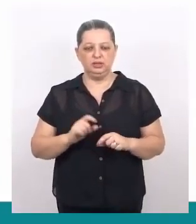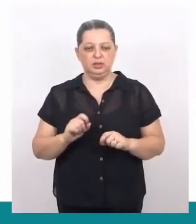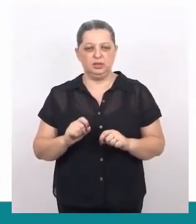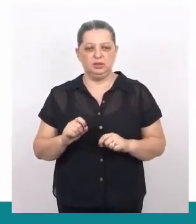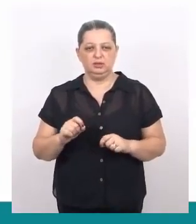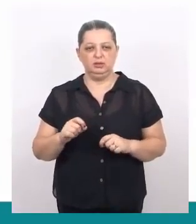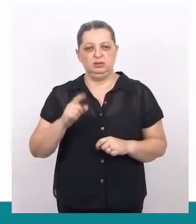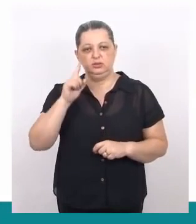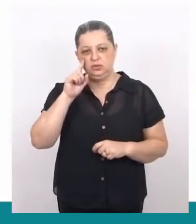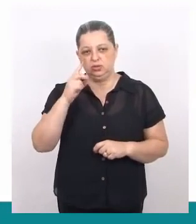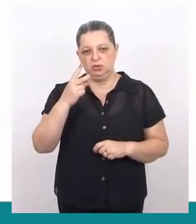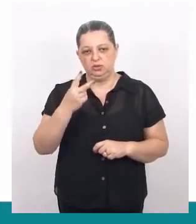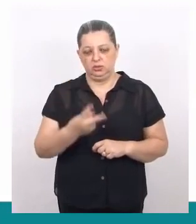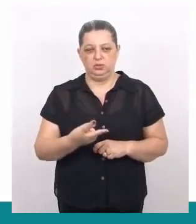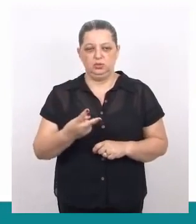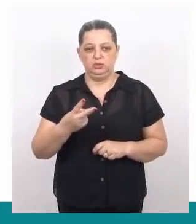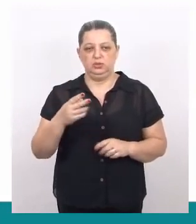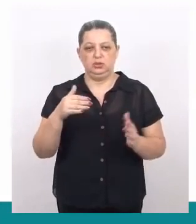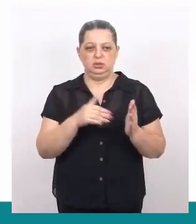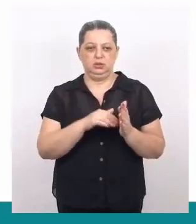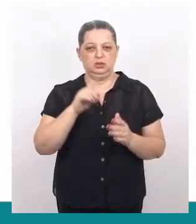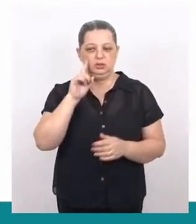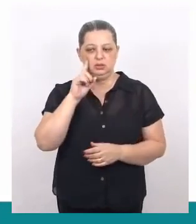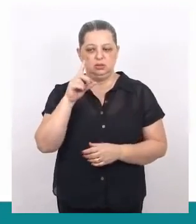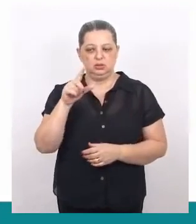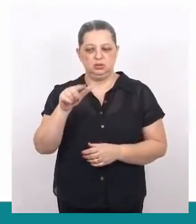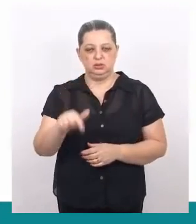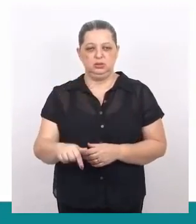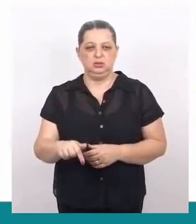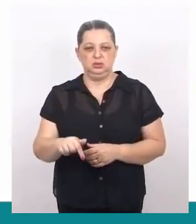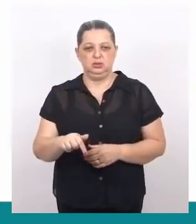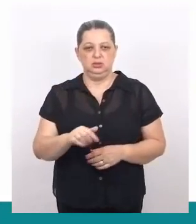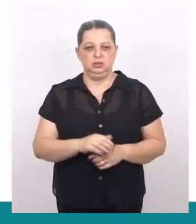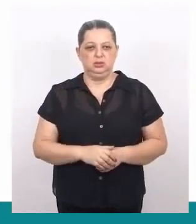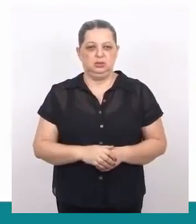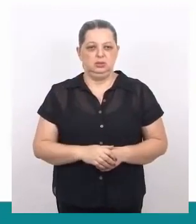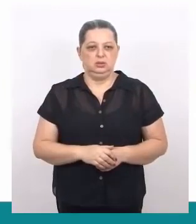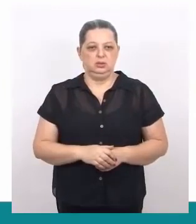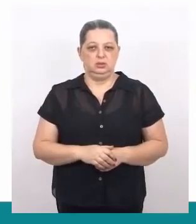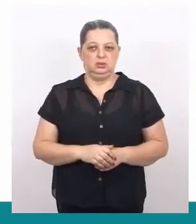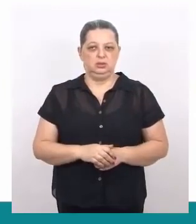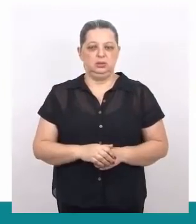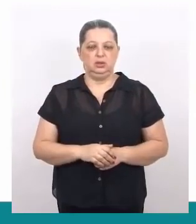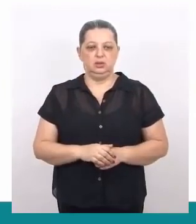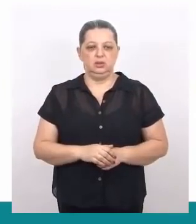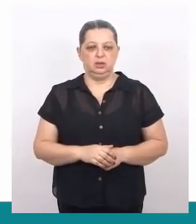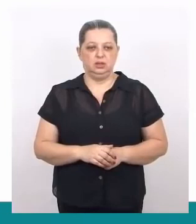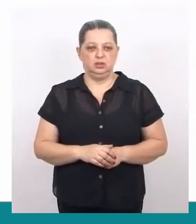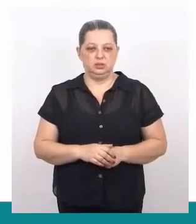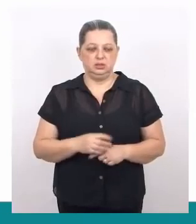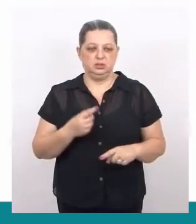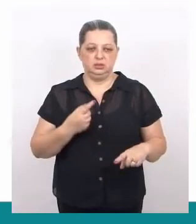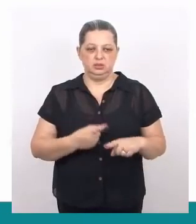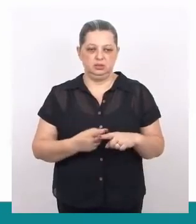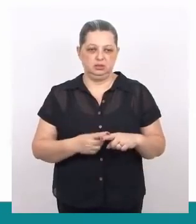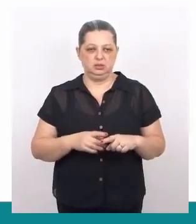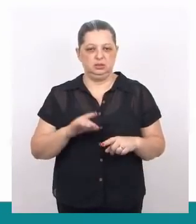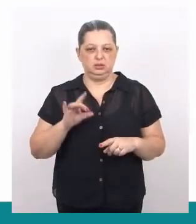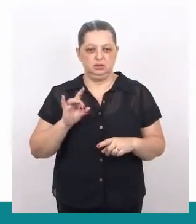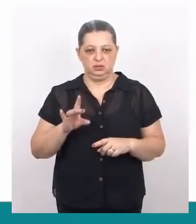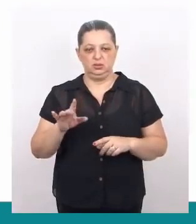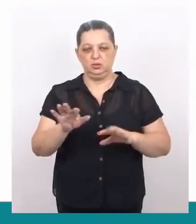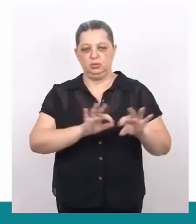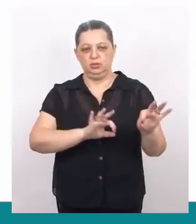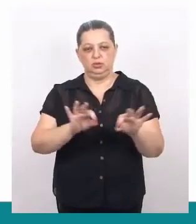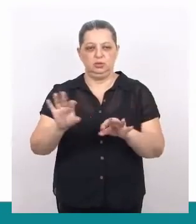do dia 6, do dia 7 ali, tá? Então, associação de projeto agora, só esses projetos que estão